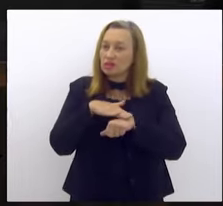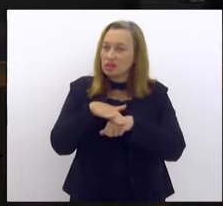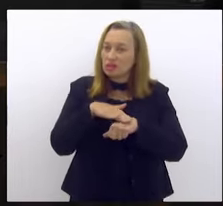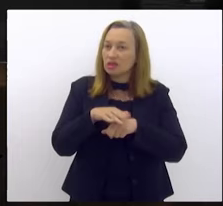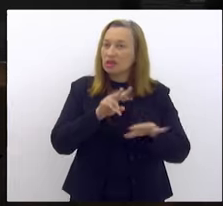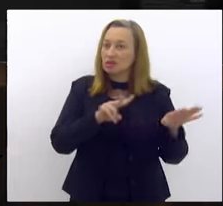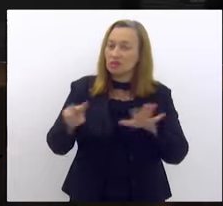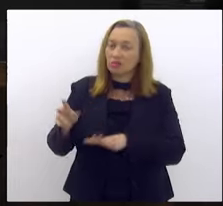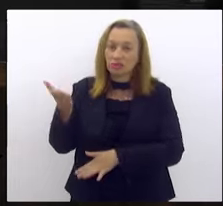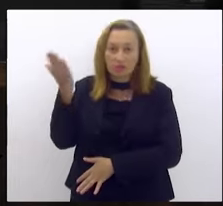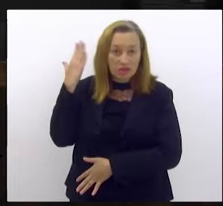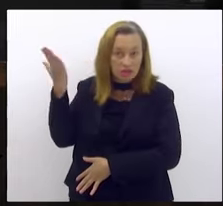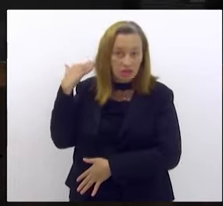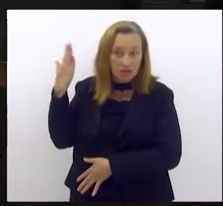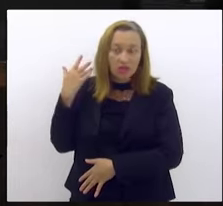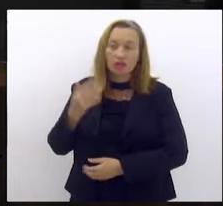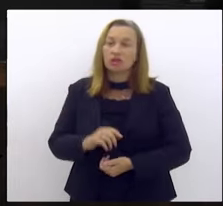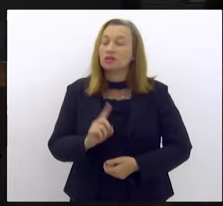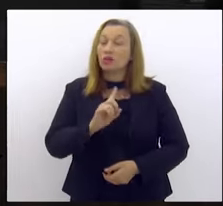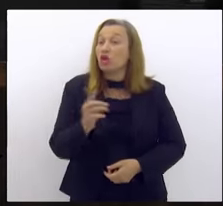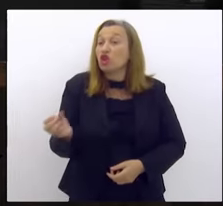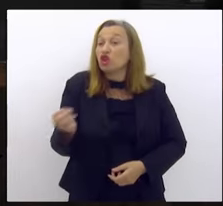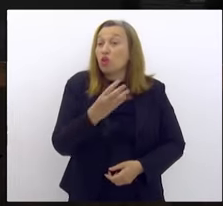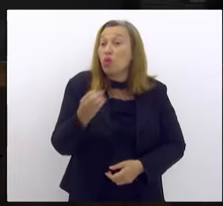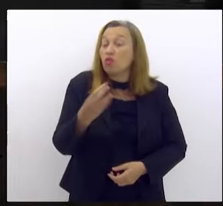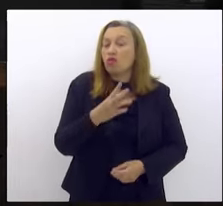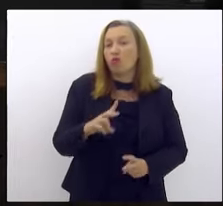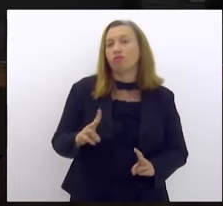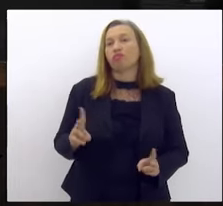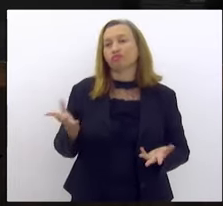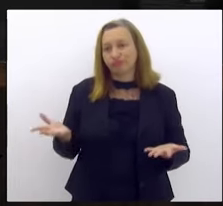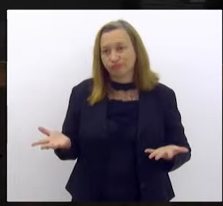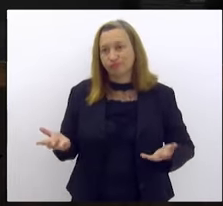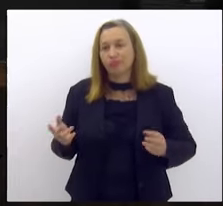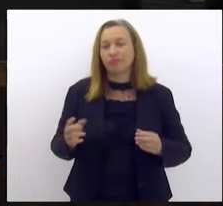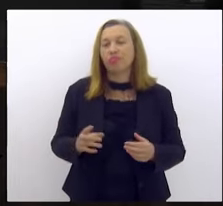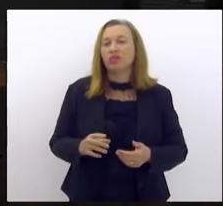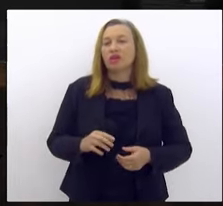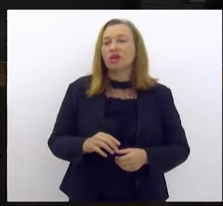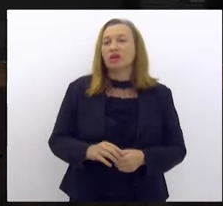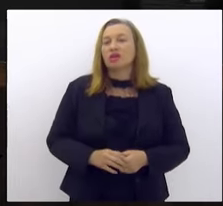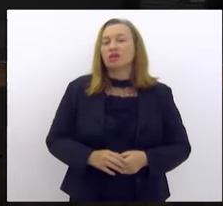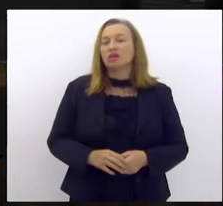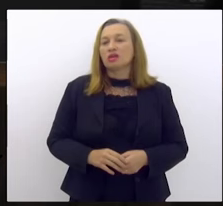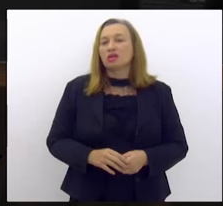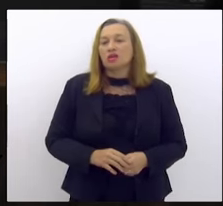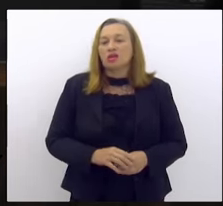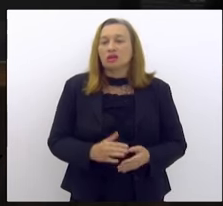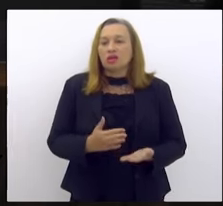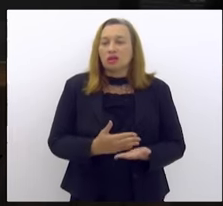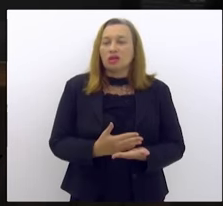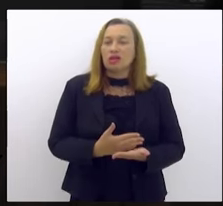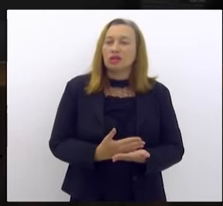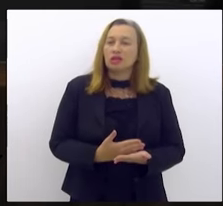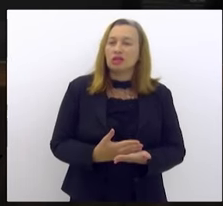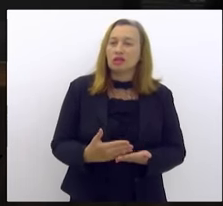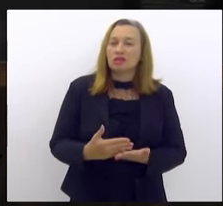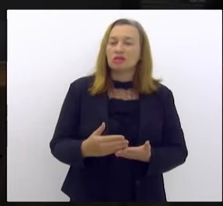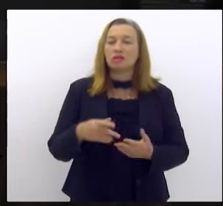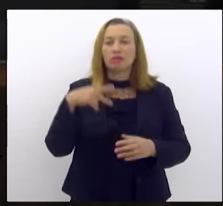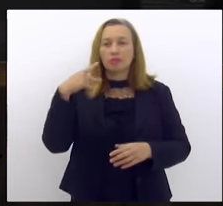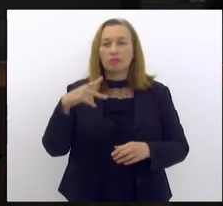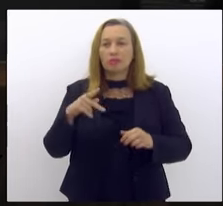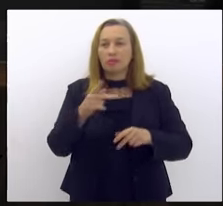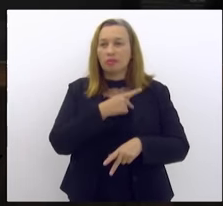semana passada, não é novidade mais para ninguém, que desde a nossa ascensão aqui à presidência da Casa, eu falei que não abriria a